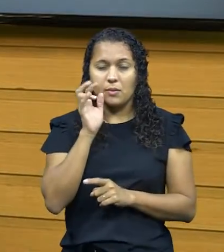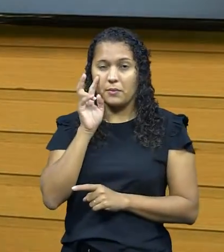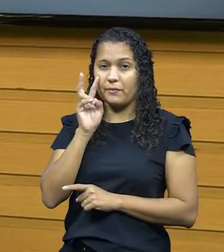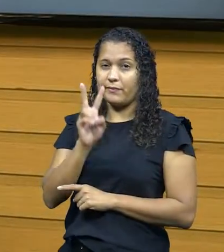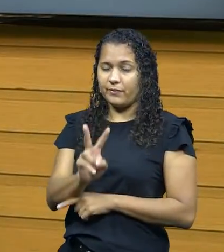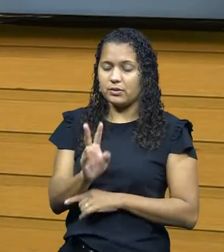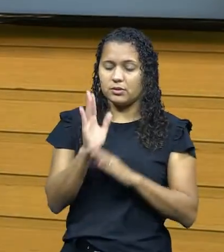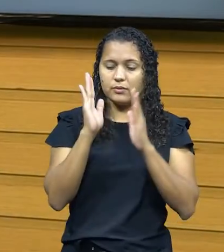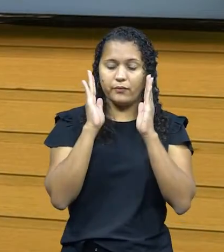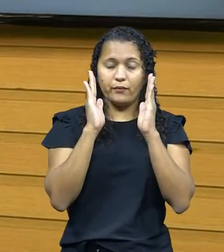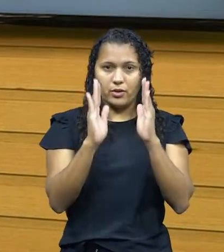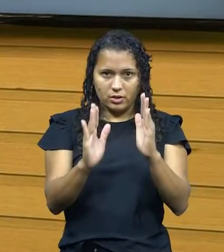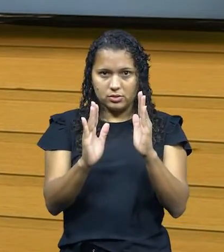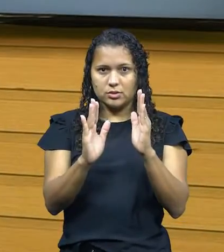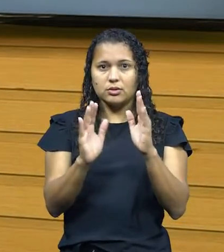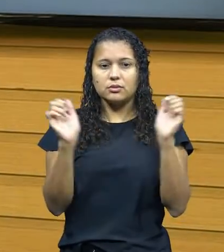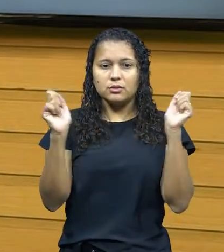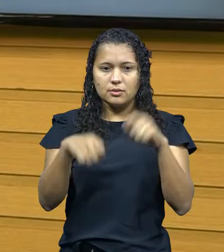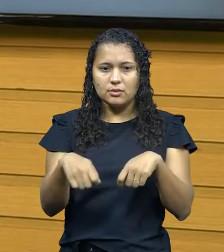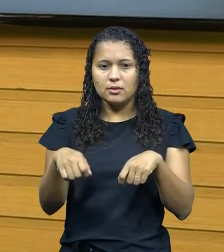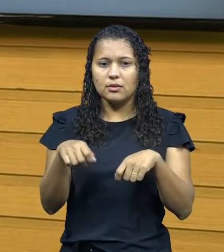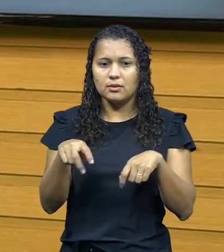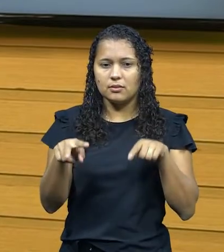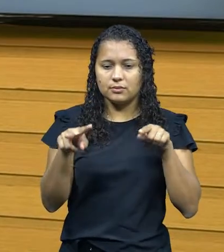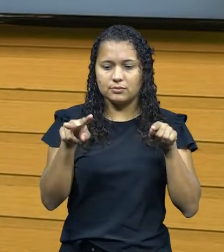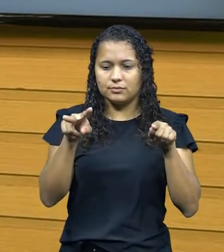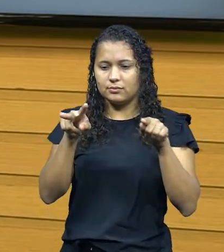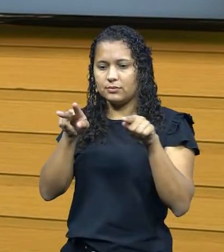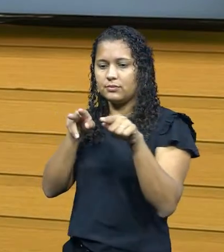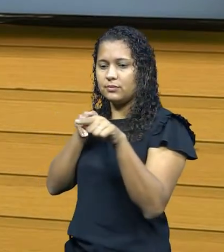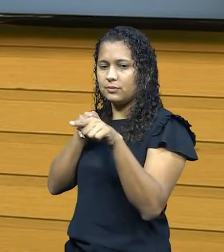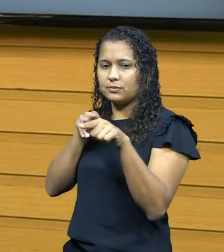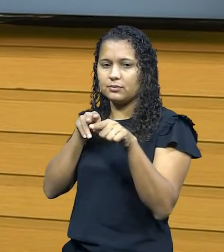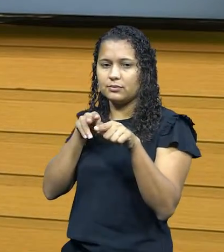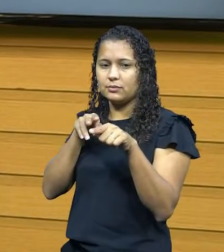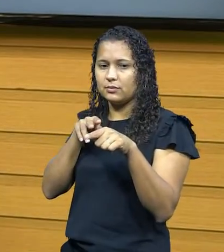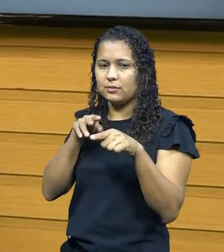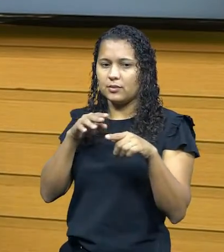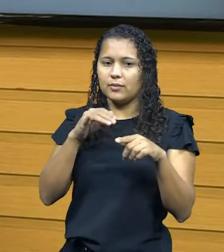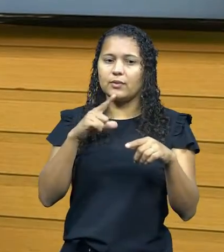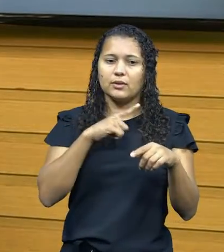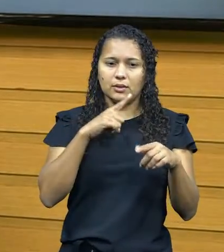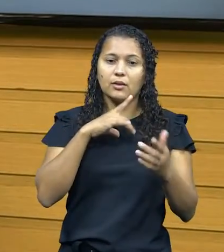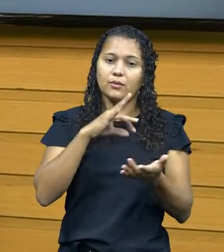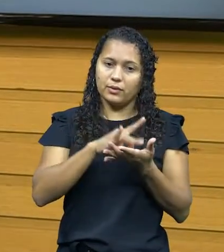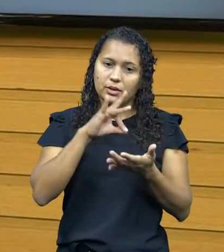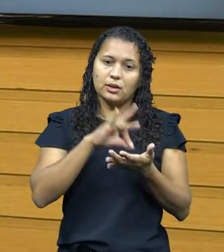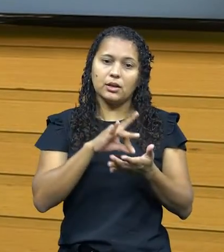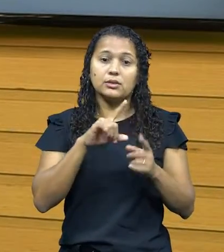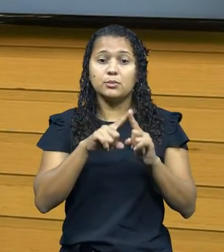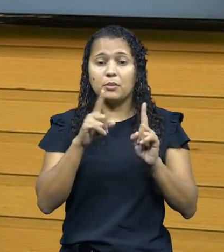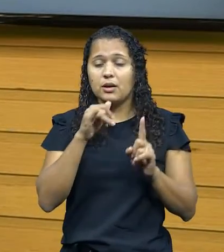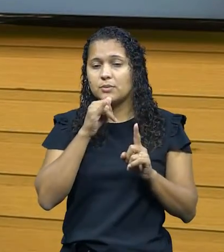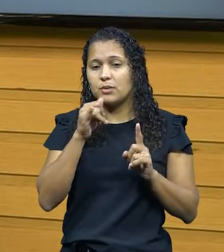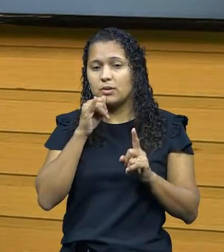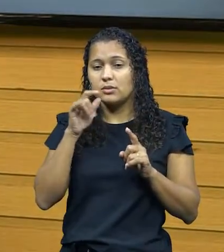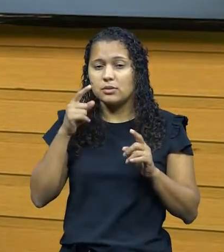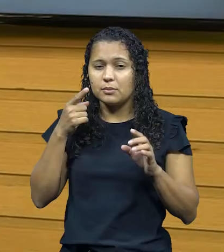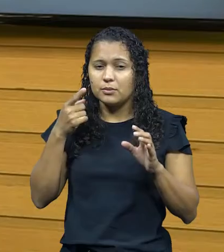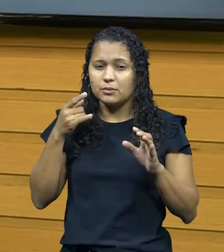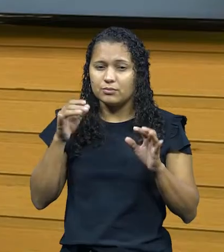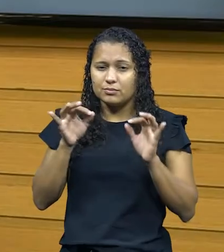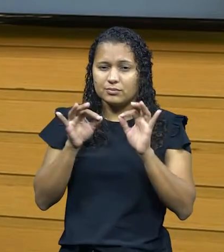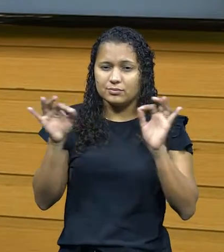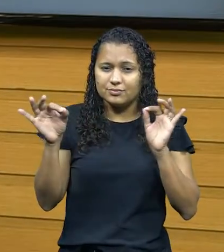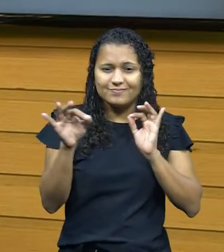frontal, a gente consegue garantir que ela siga a realidade. Agora, a sua profundidade,